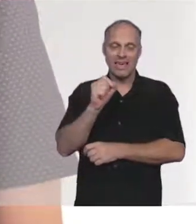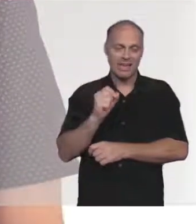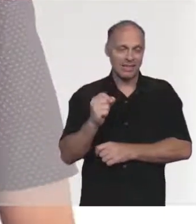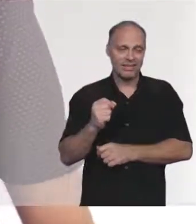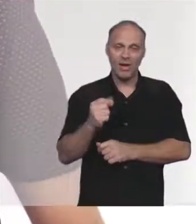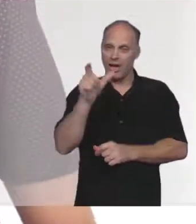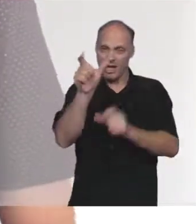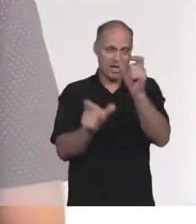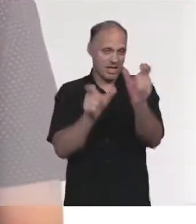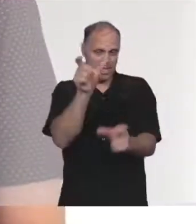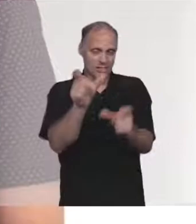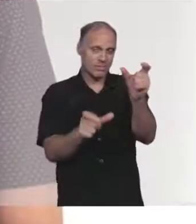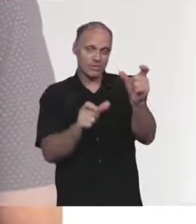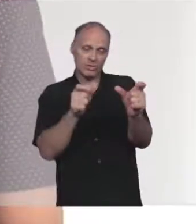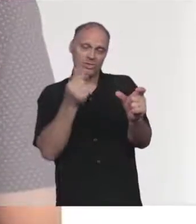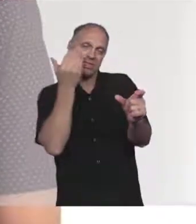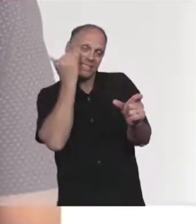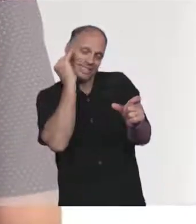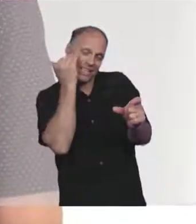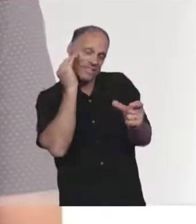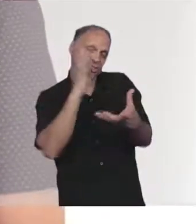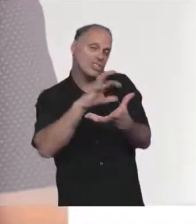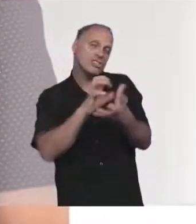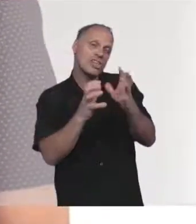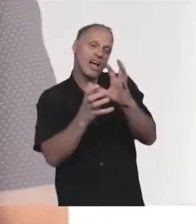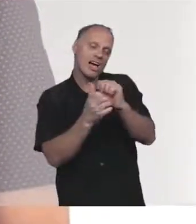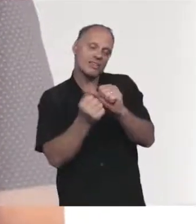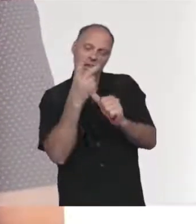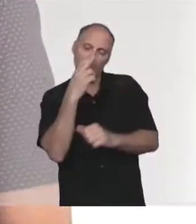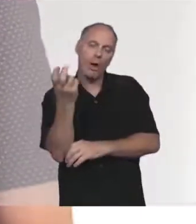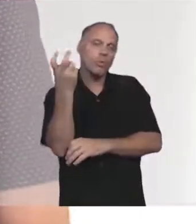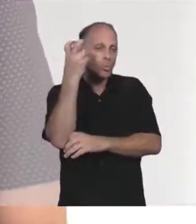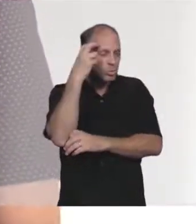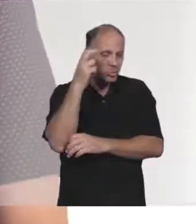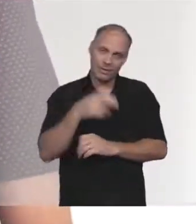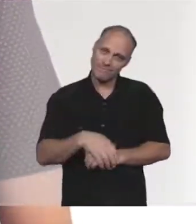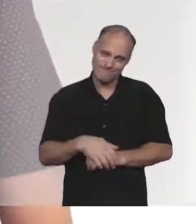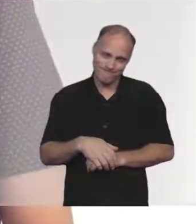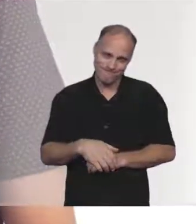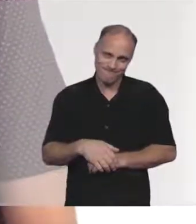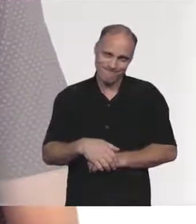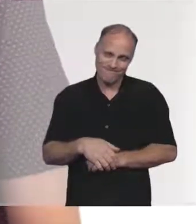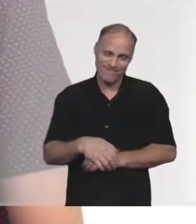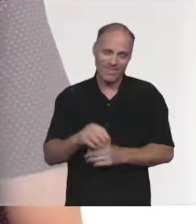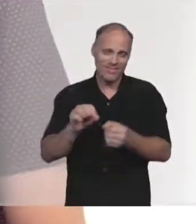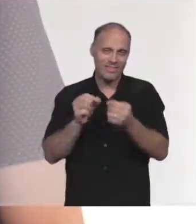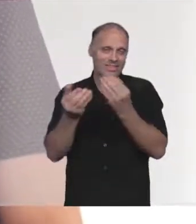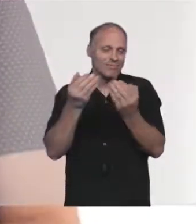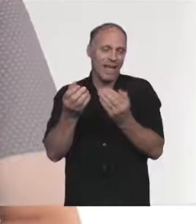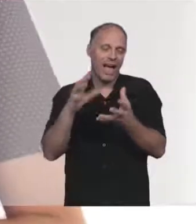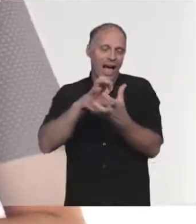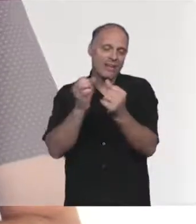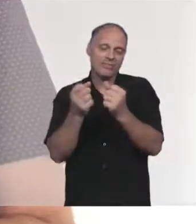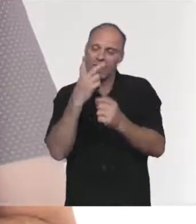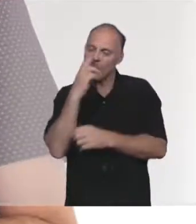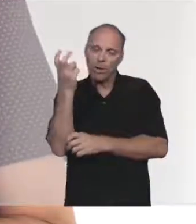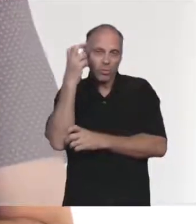das pessoas entendem que arte é pintura, bonita, né?